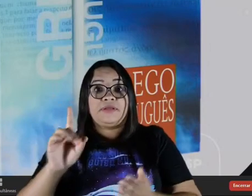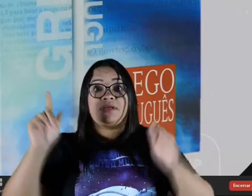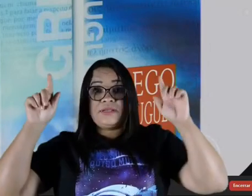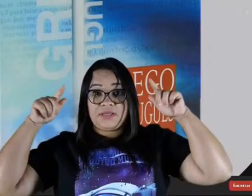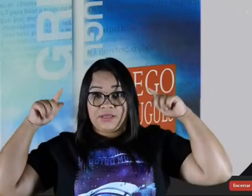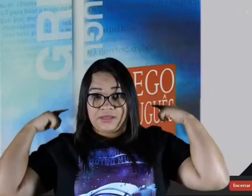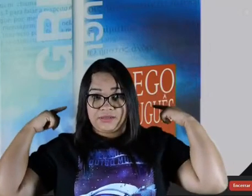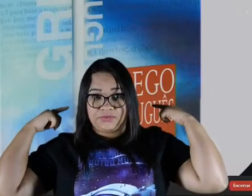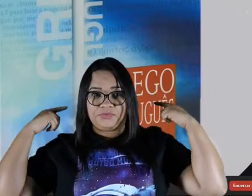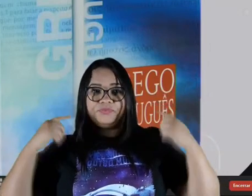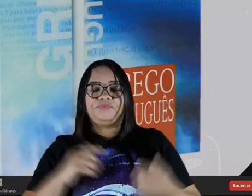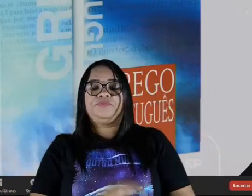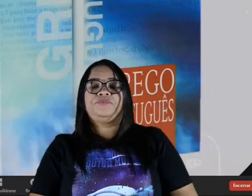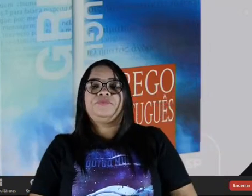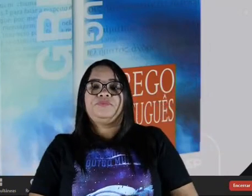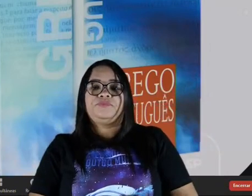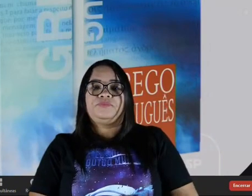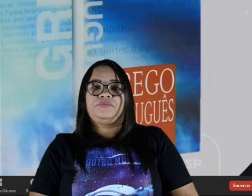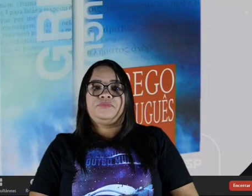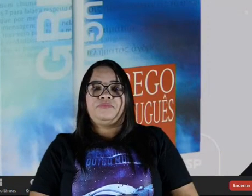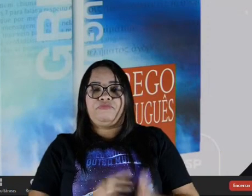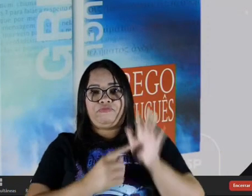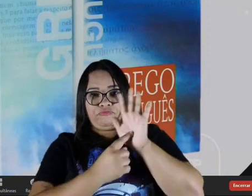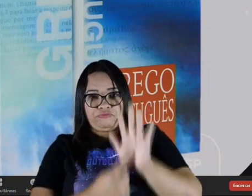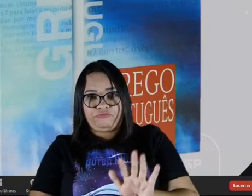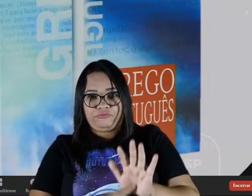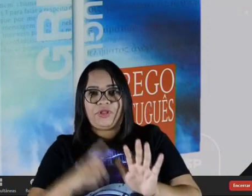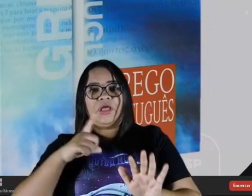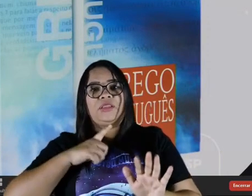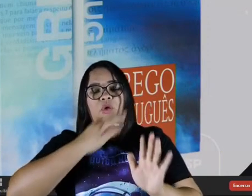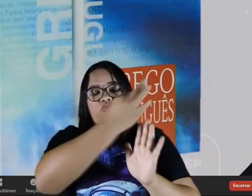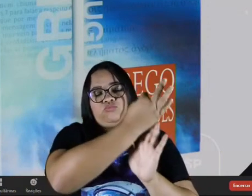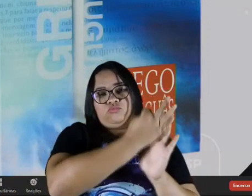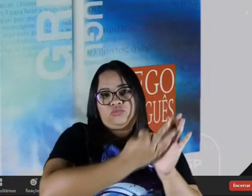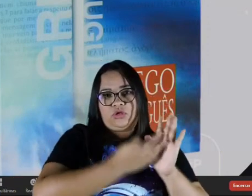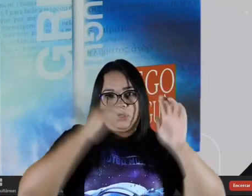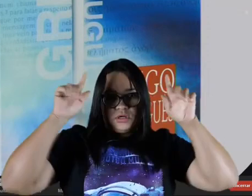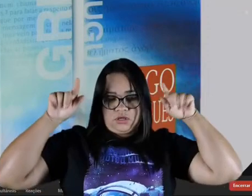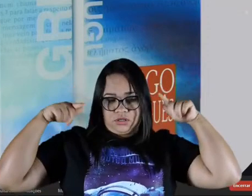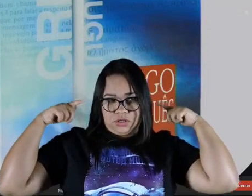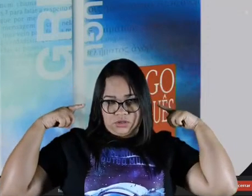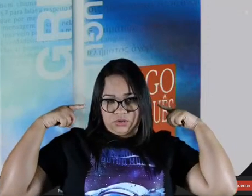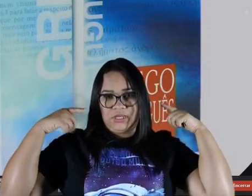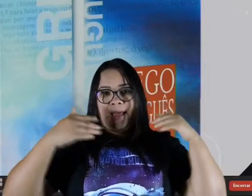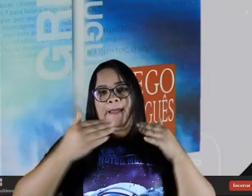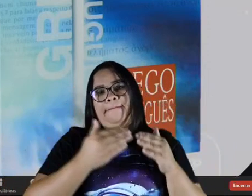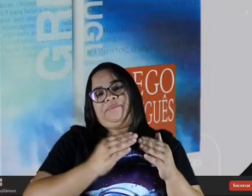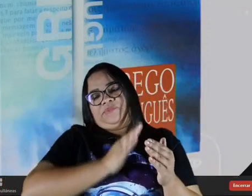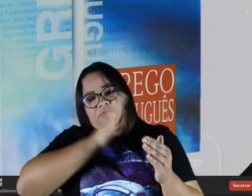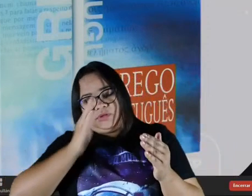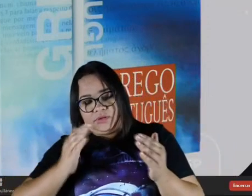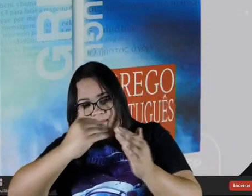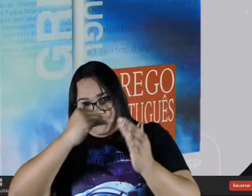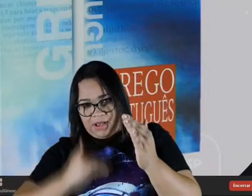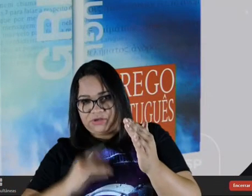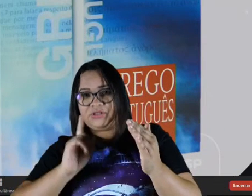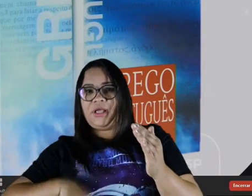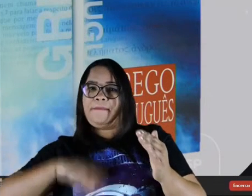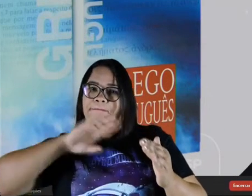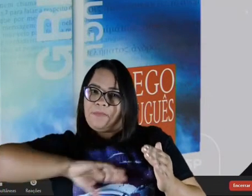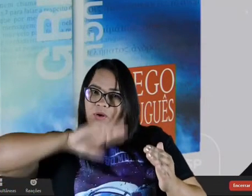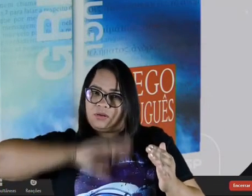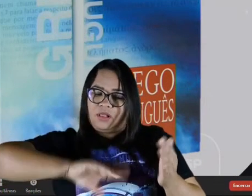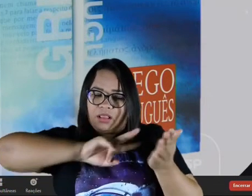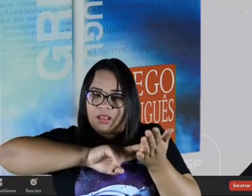grega interlinear. Está vendo? Ela tem aqui o texto grego e embaixo o texto em português, traduzindo